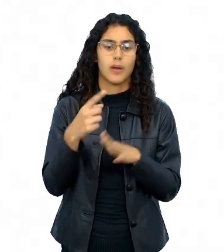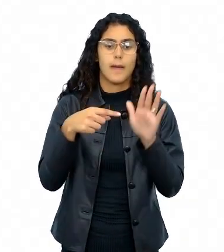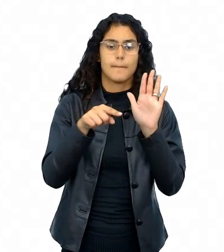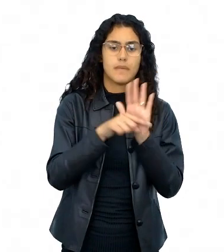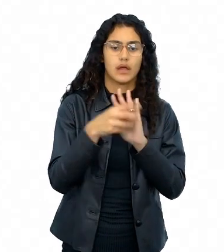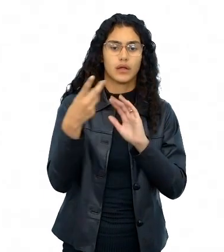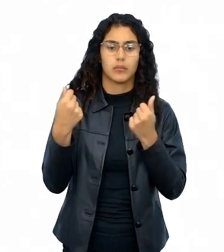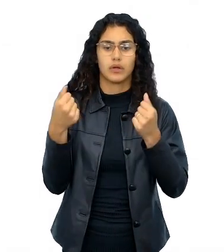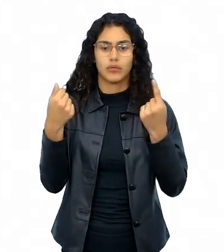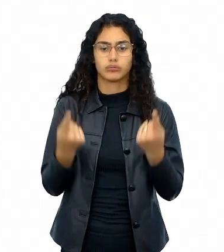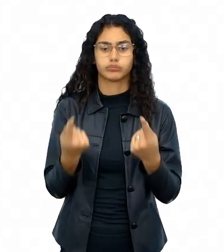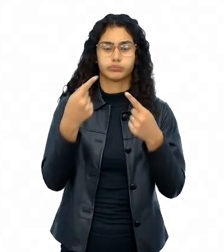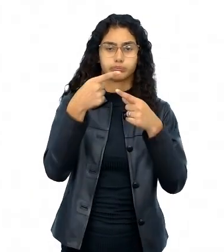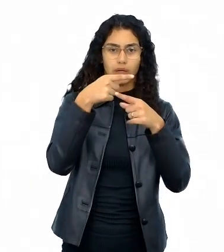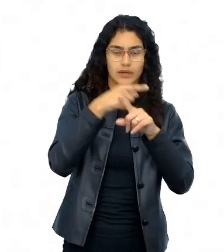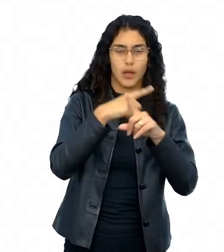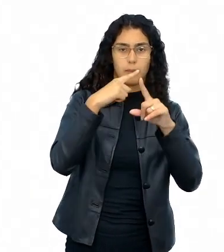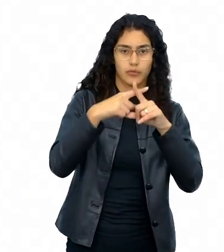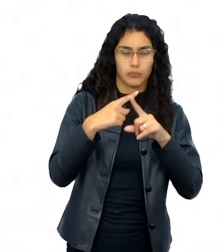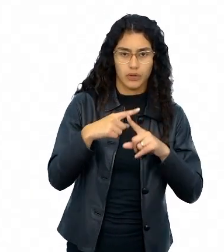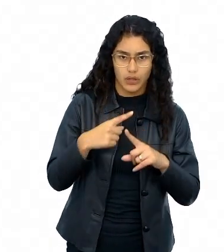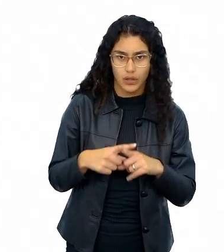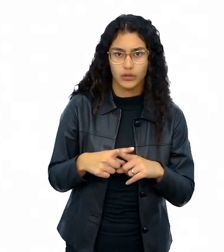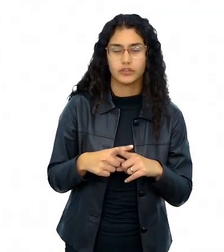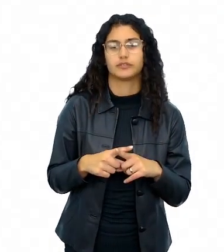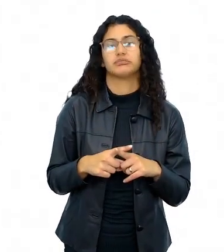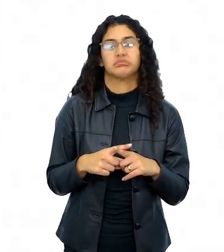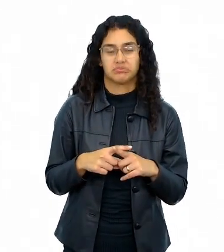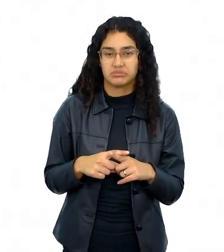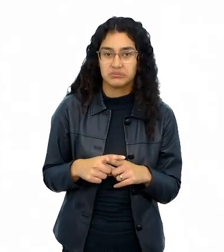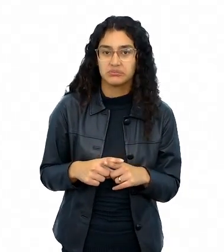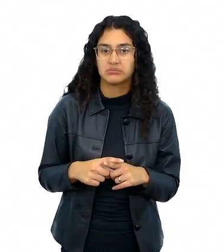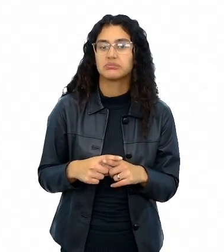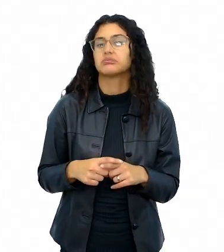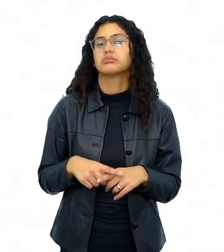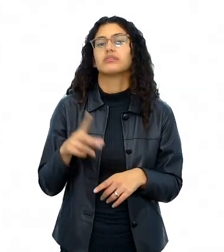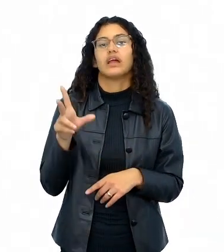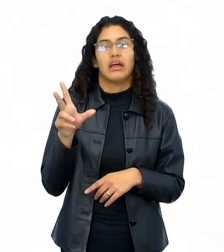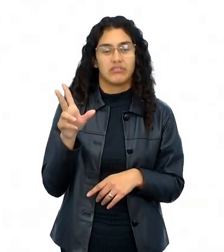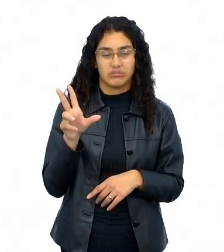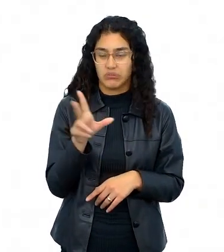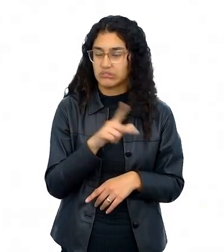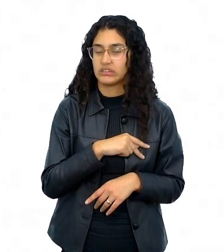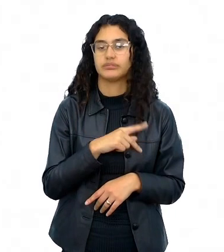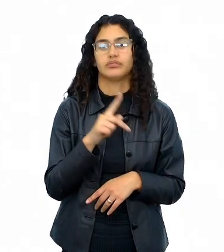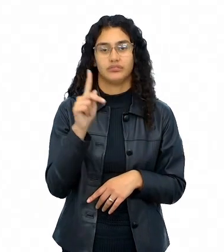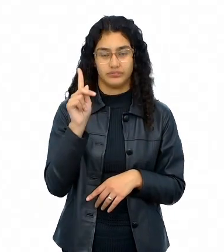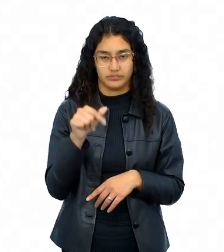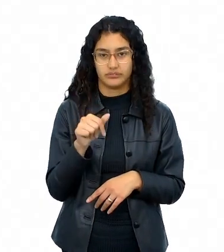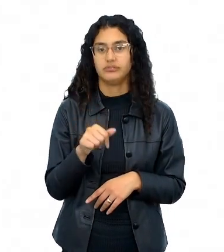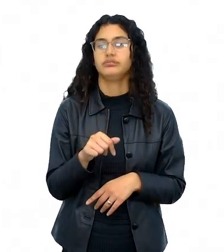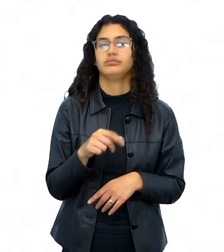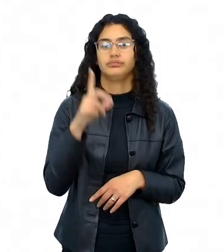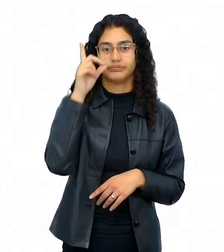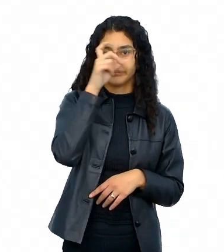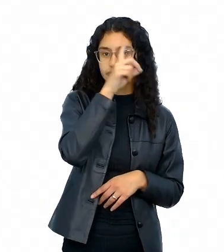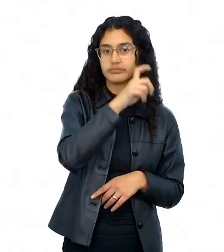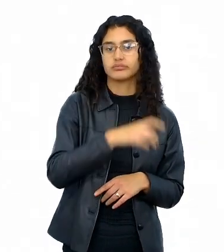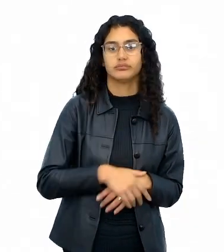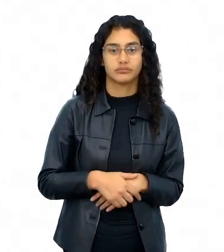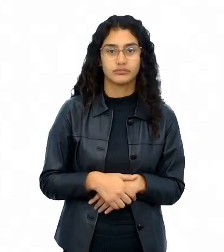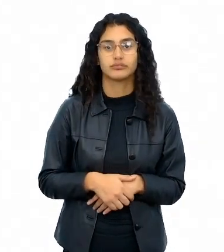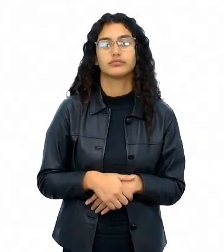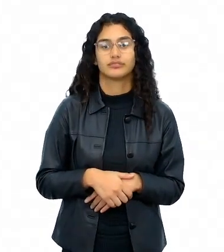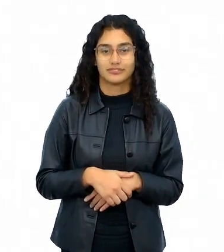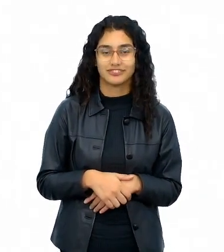3, tem que passar multiplicando. Olha, gente, é uma senhora equação exponencial.